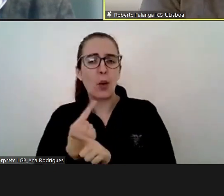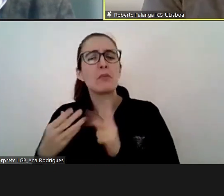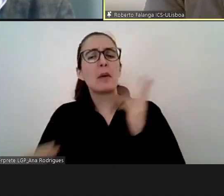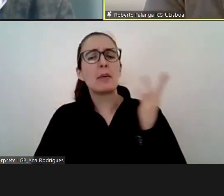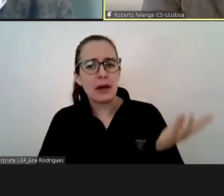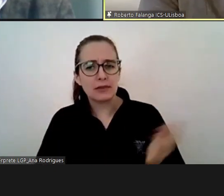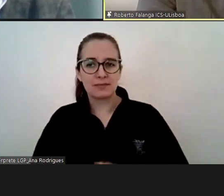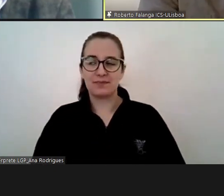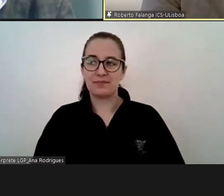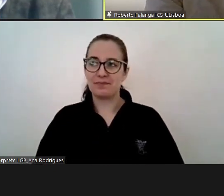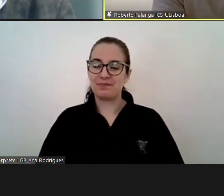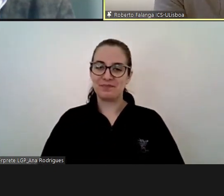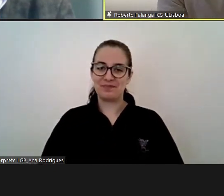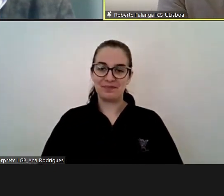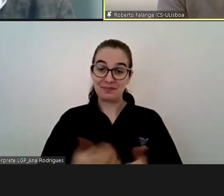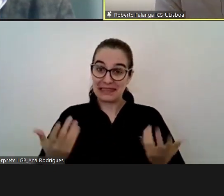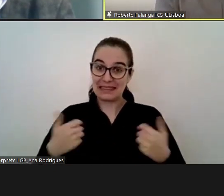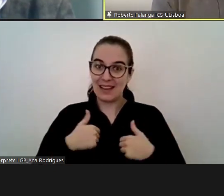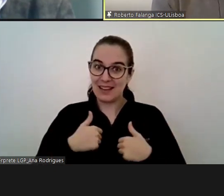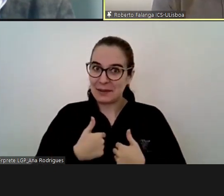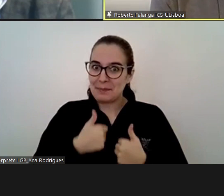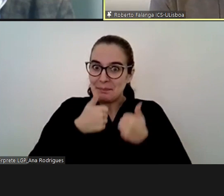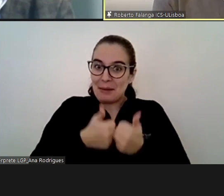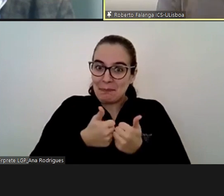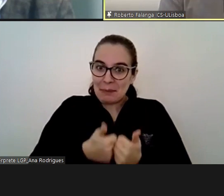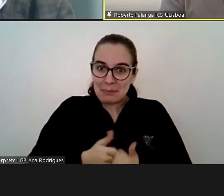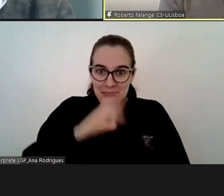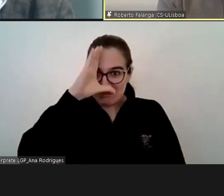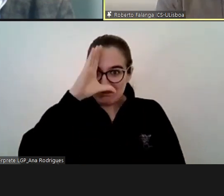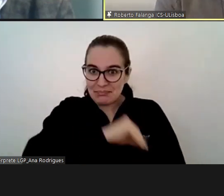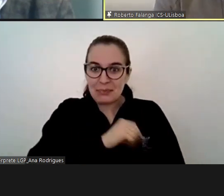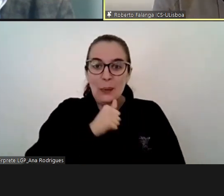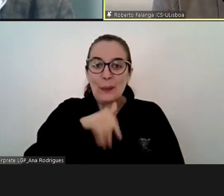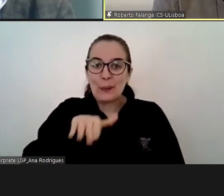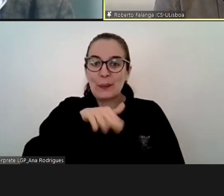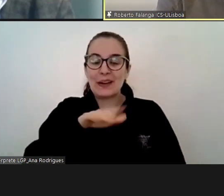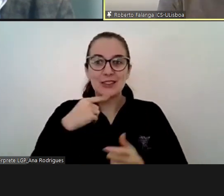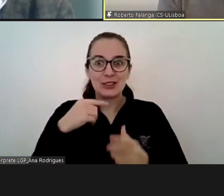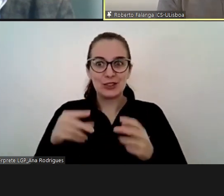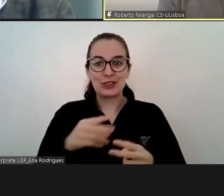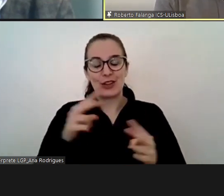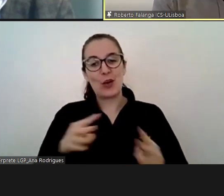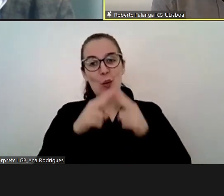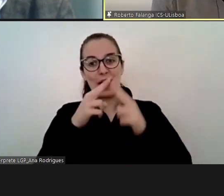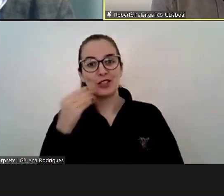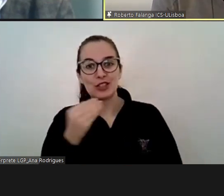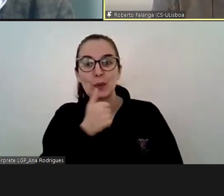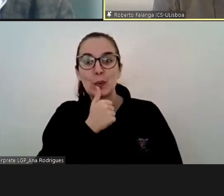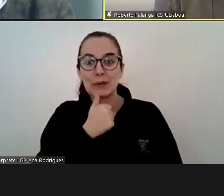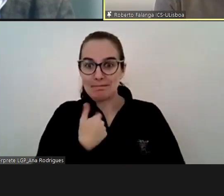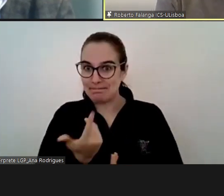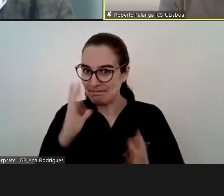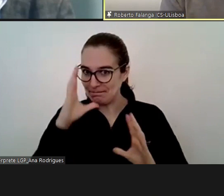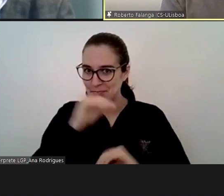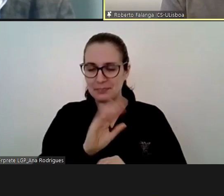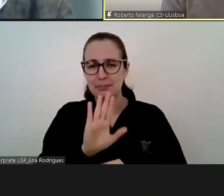tenho um mapeamento feito sobre os sítios onde os jovens costumam encontrar-se, mas eu concordo